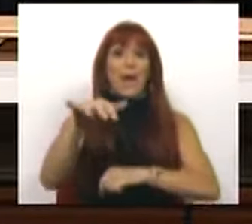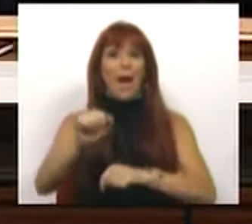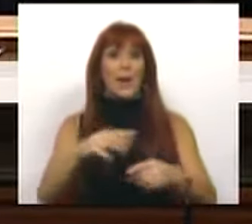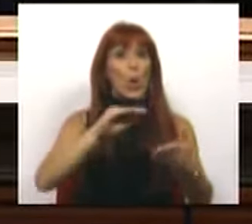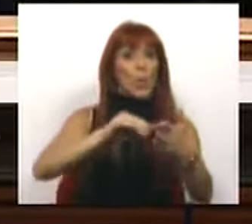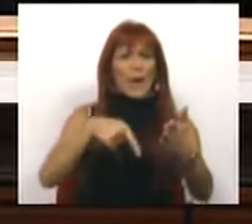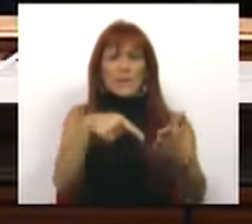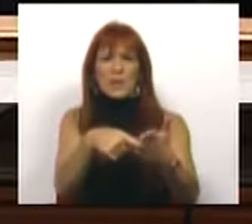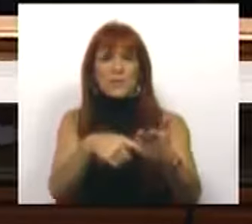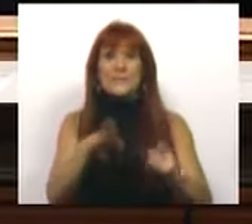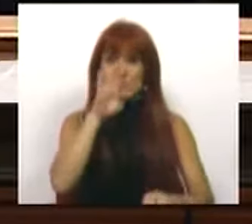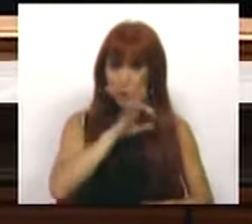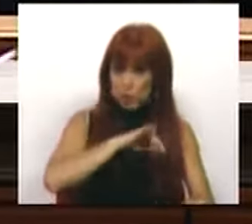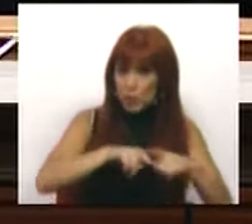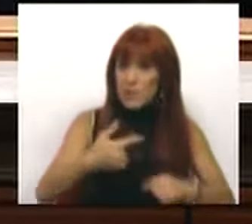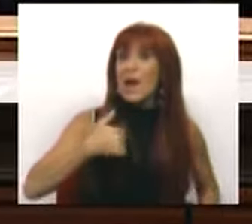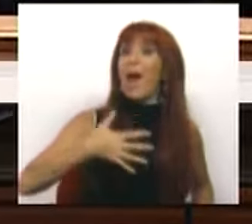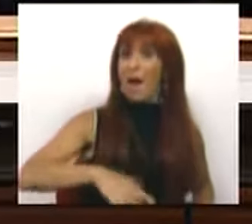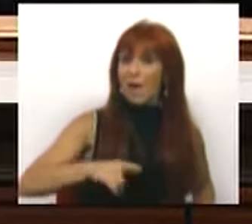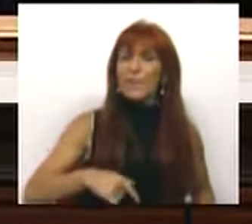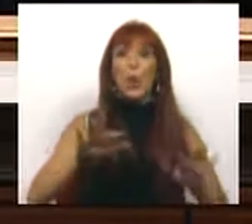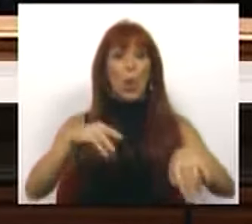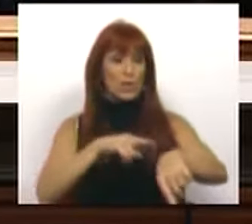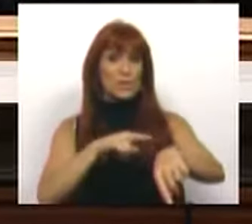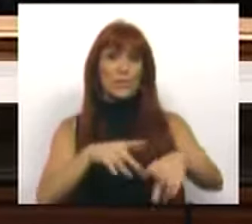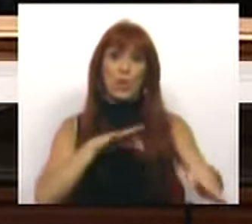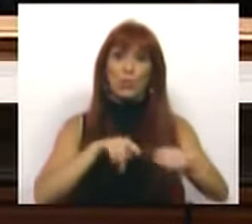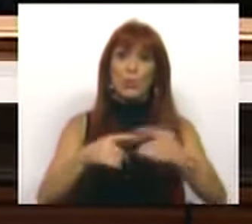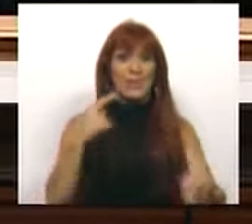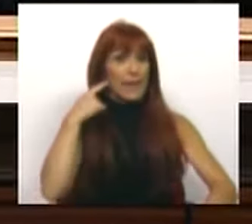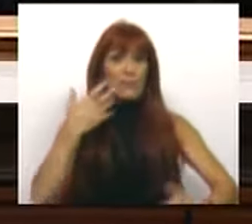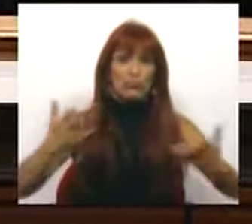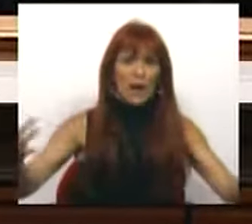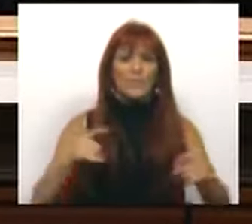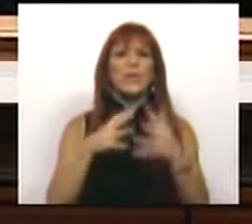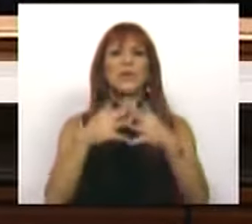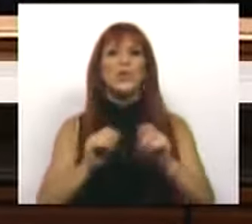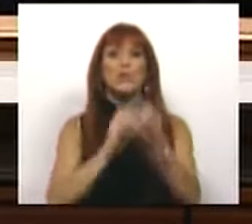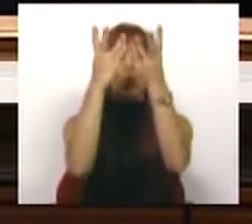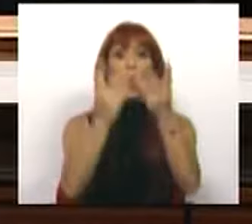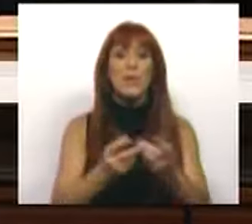desses contratos. Se os senhores deputados querem mesmo para concluir, senhor deputado, já consolidação tempo estrutural no